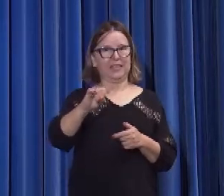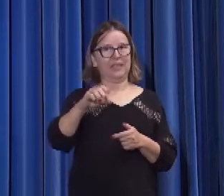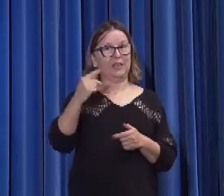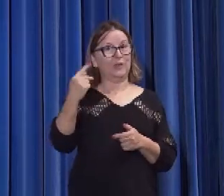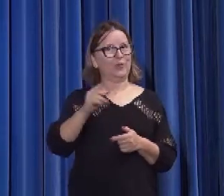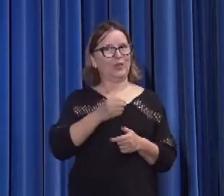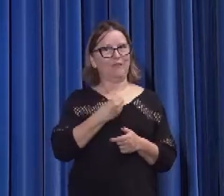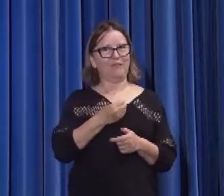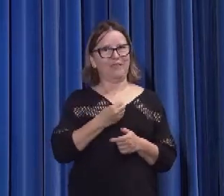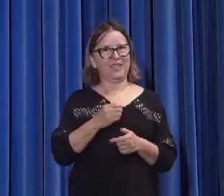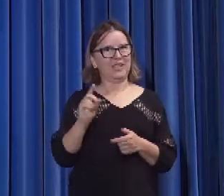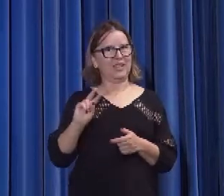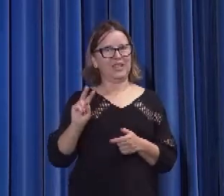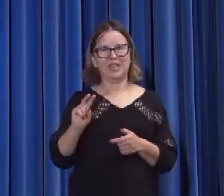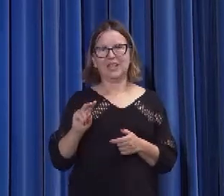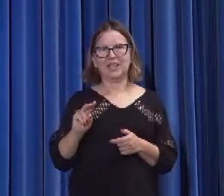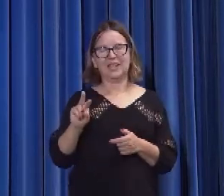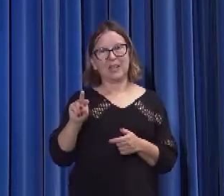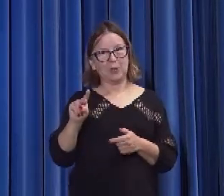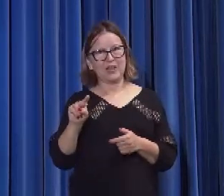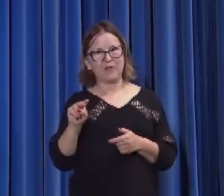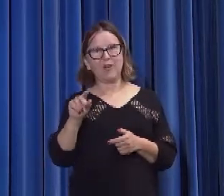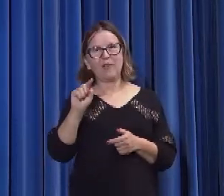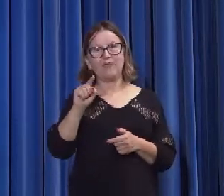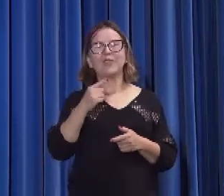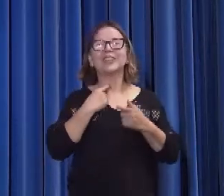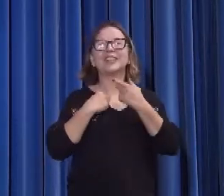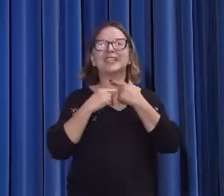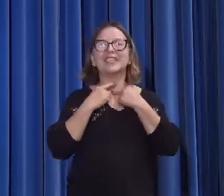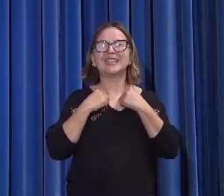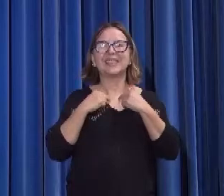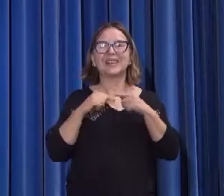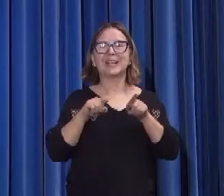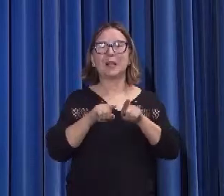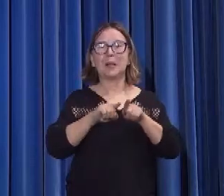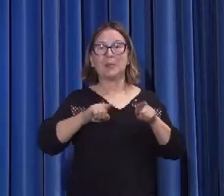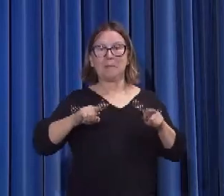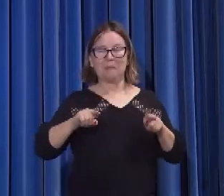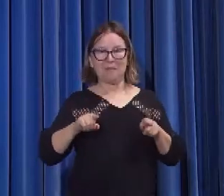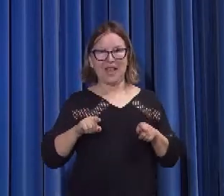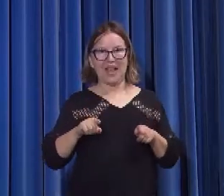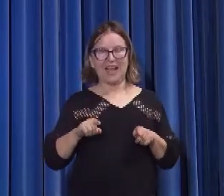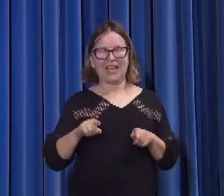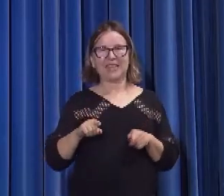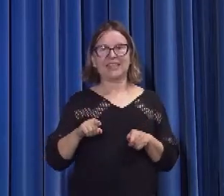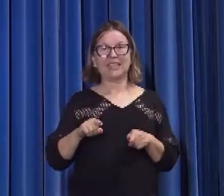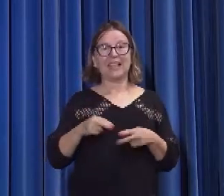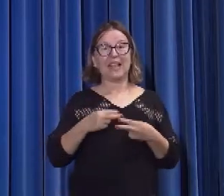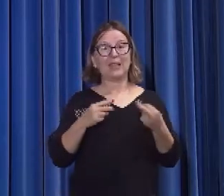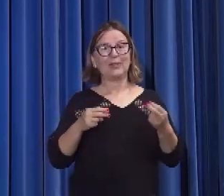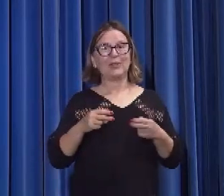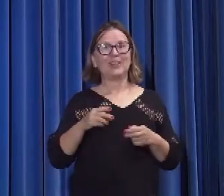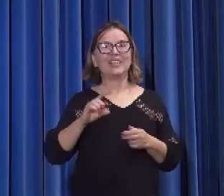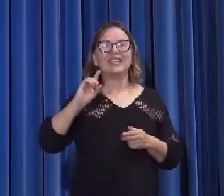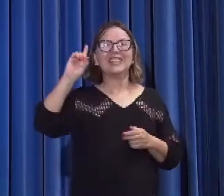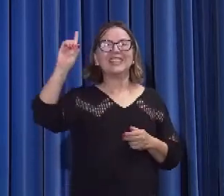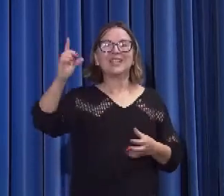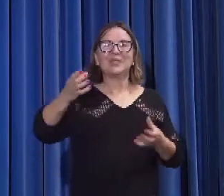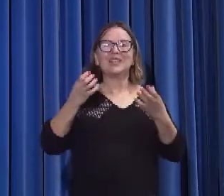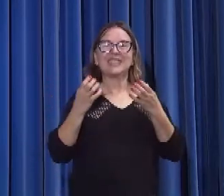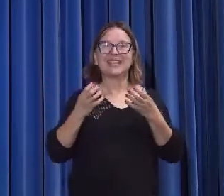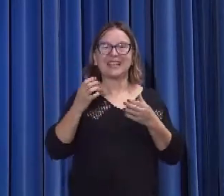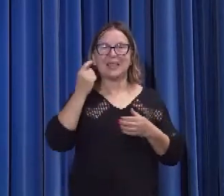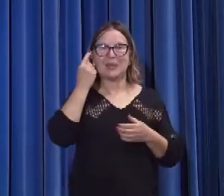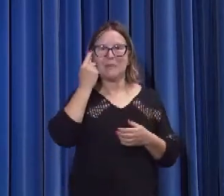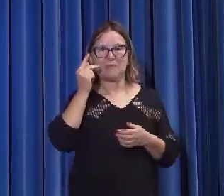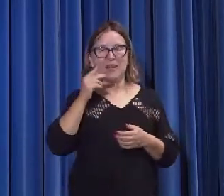é até muito bom para nós como cristãos. Deus é o nosso Pai que corrige Deus é como um pai que corrige